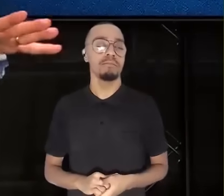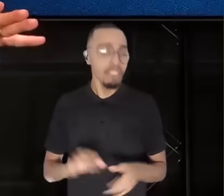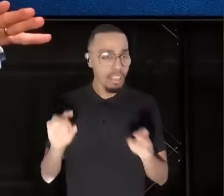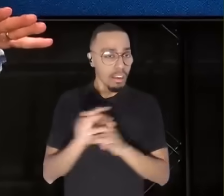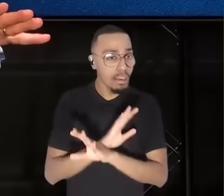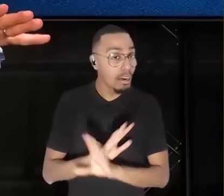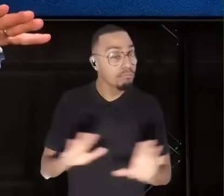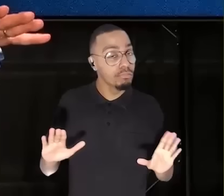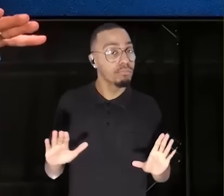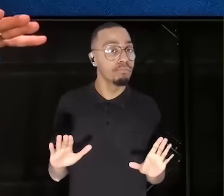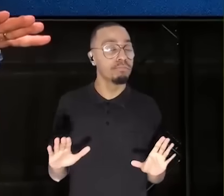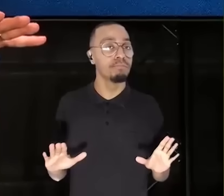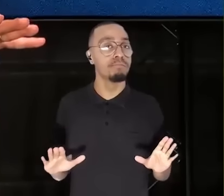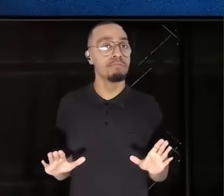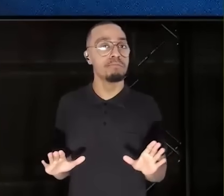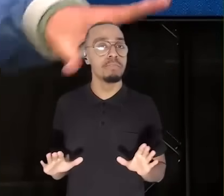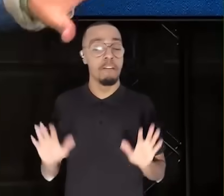acabou.